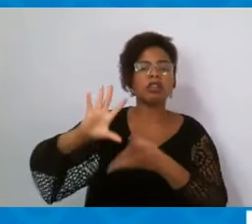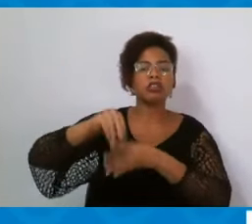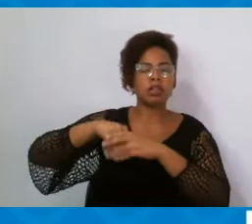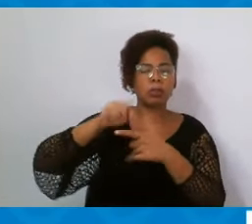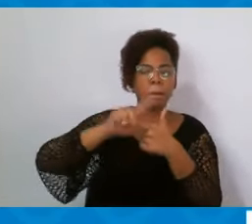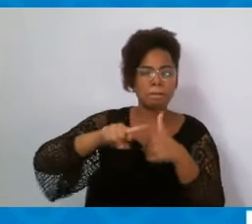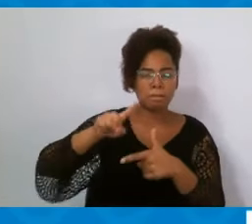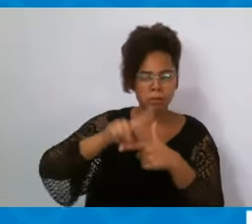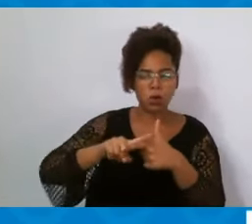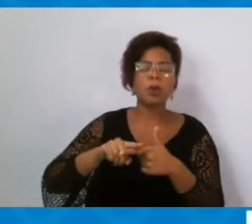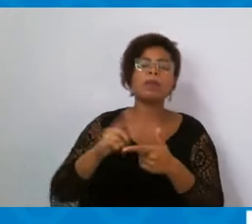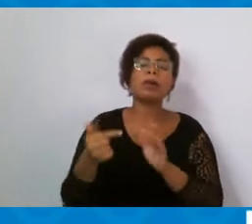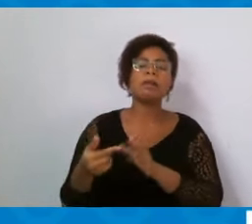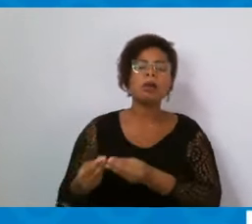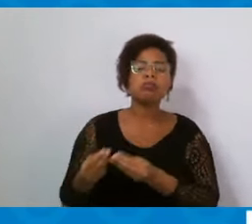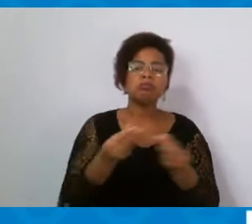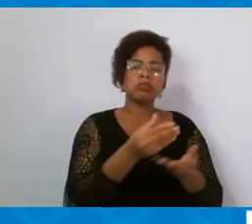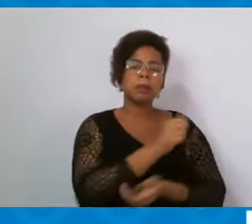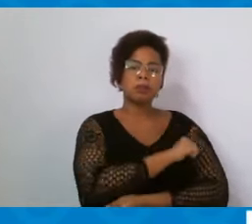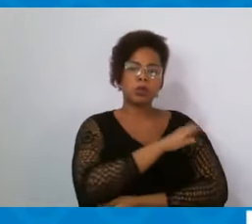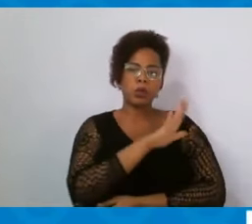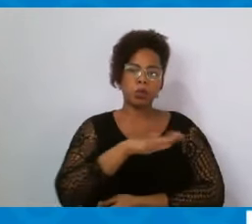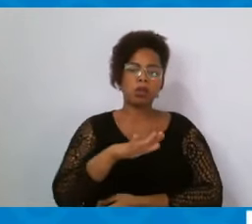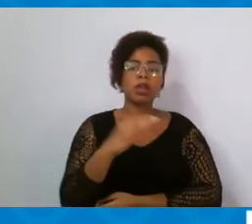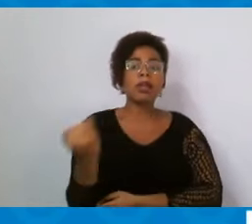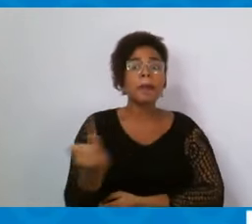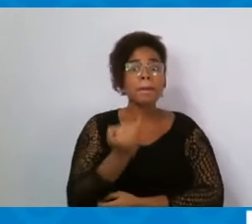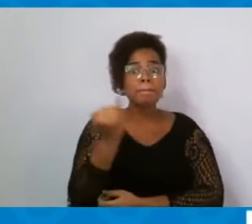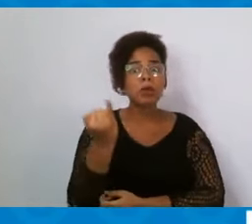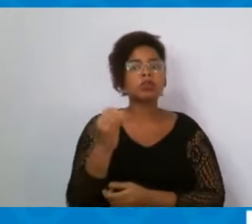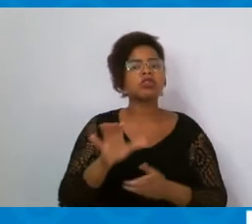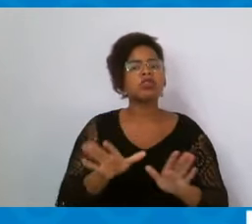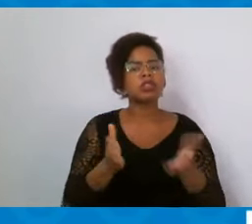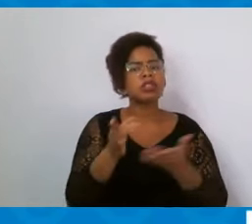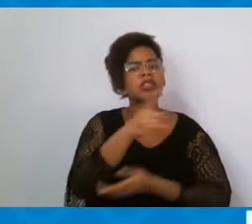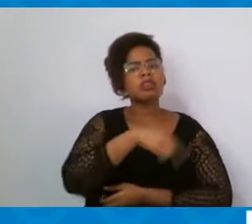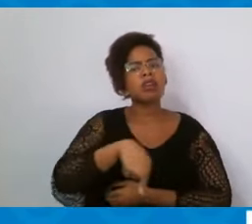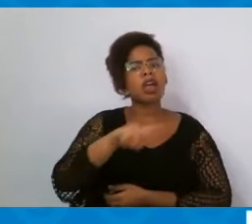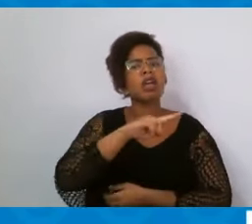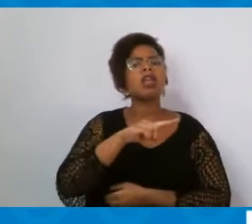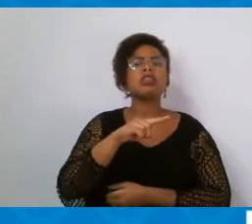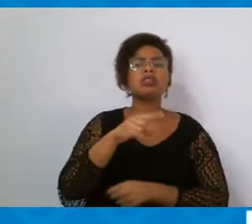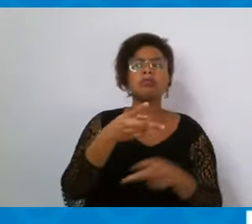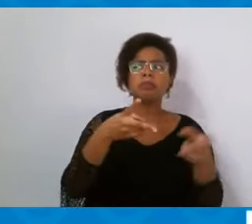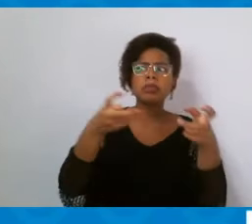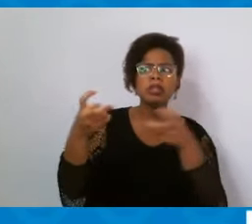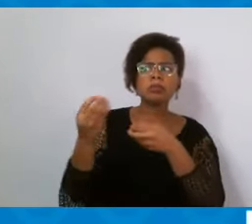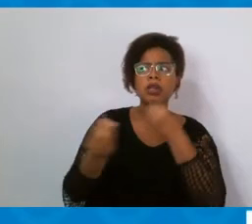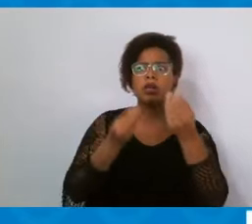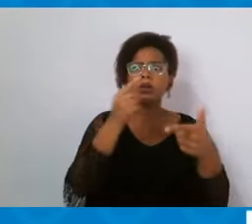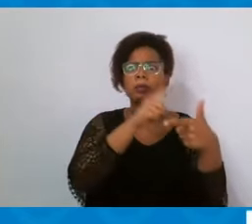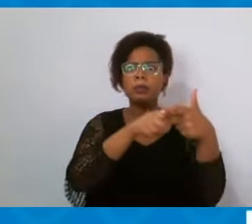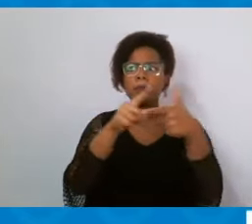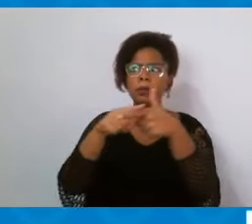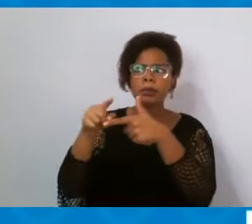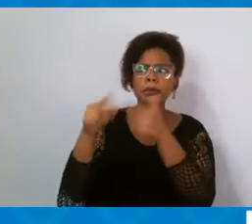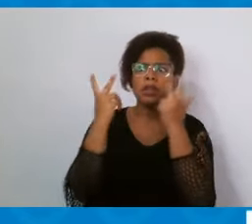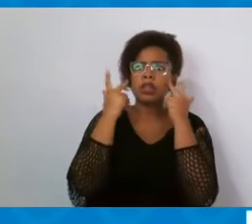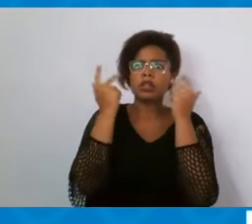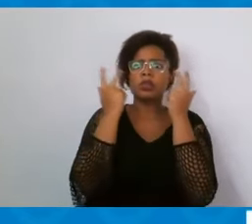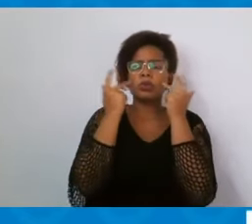sociedade ou no planeta. Eles têm que aprender primeiro a desenhar problemas. Então a gente não